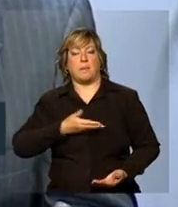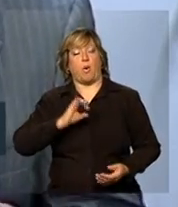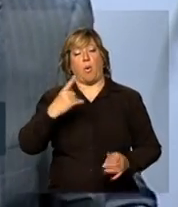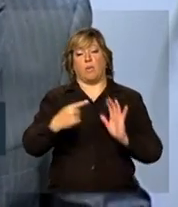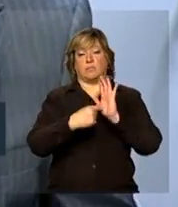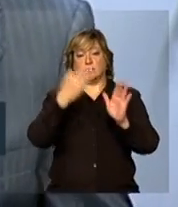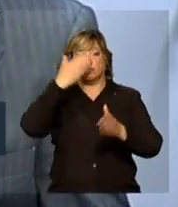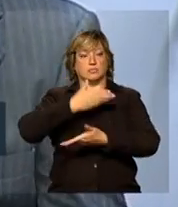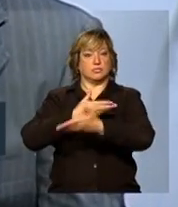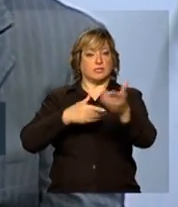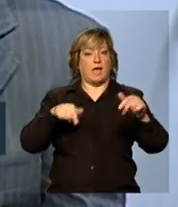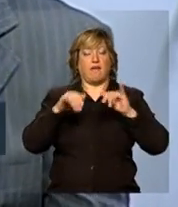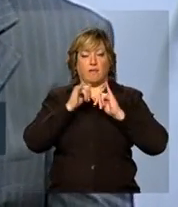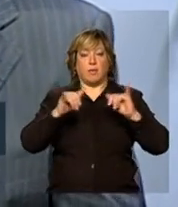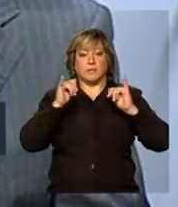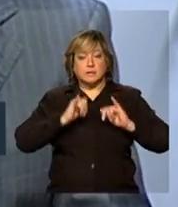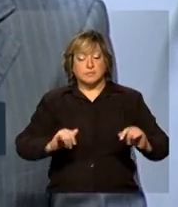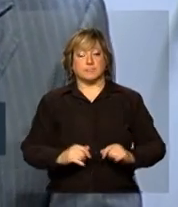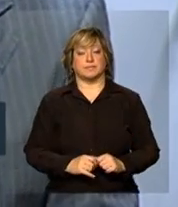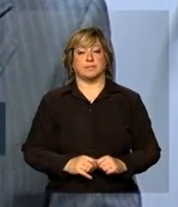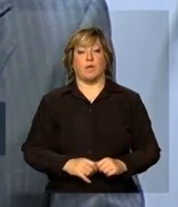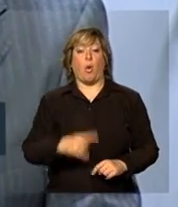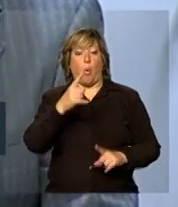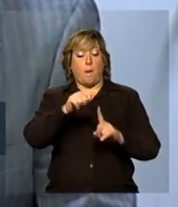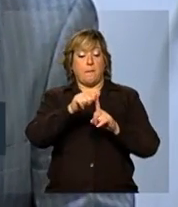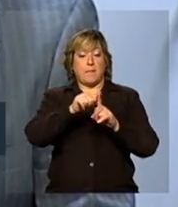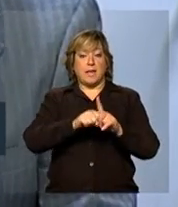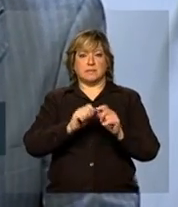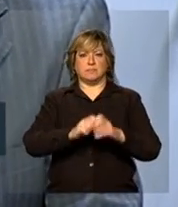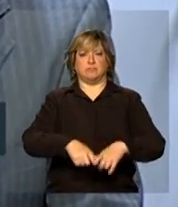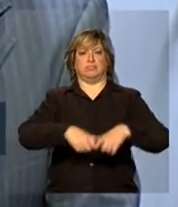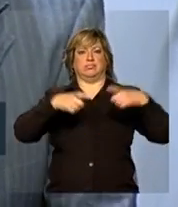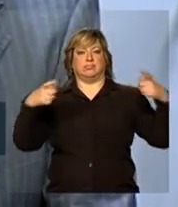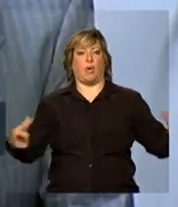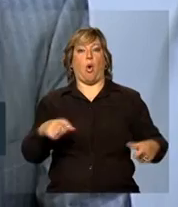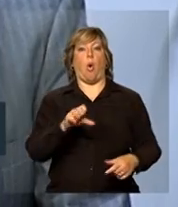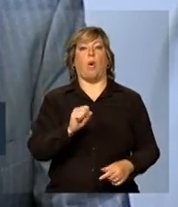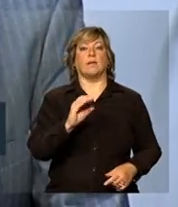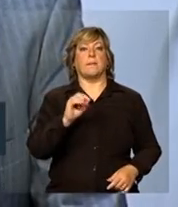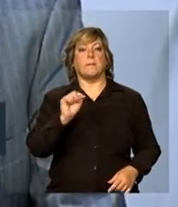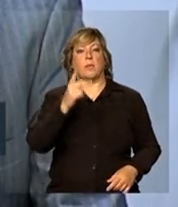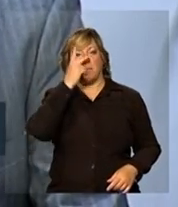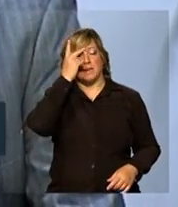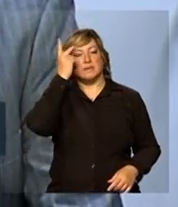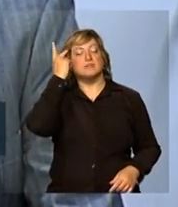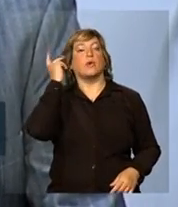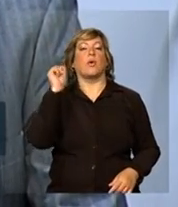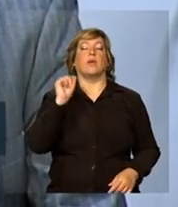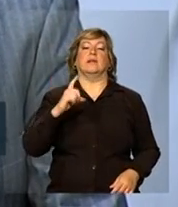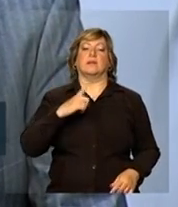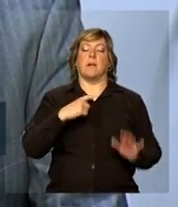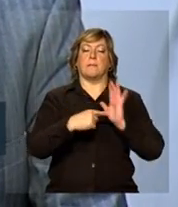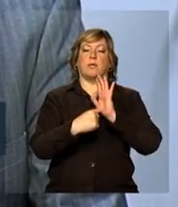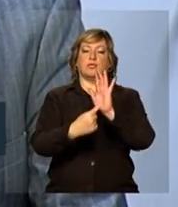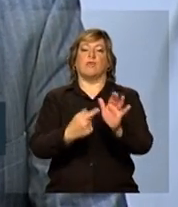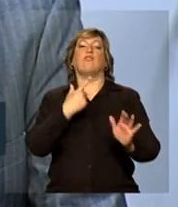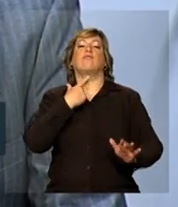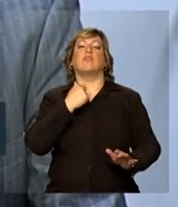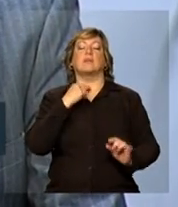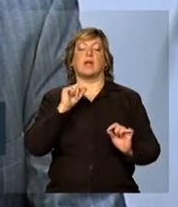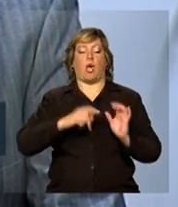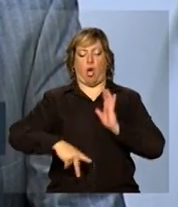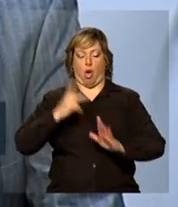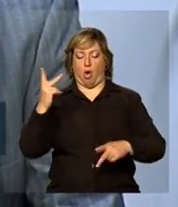pública essa informação. Em um mês, aumentou em 80 mil o número de pessoas que manifestaram o desejo de